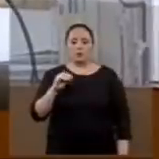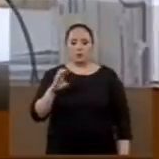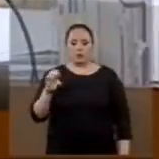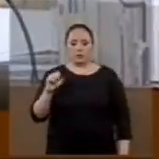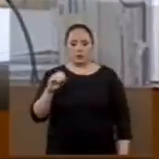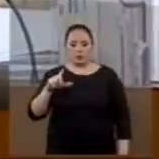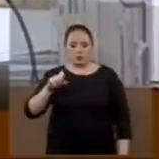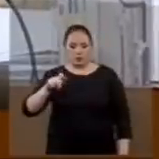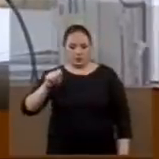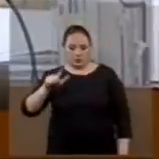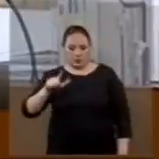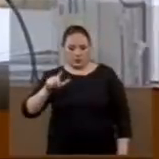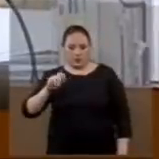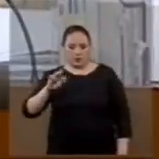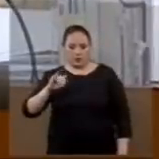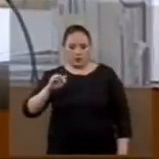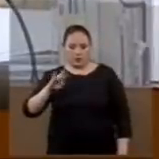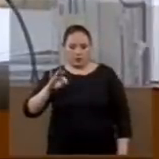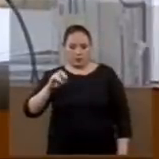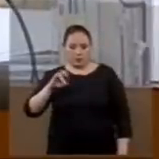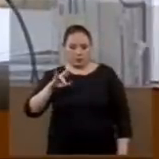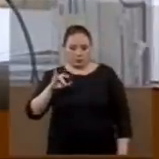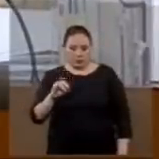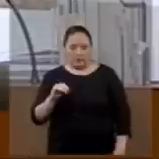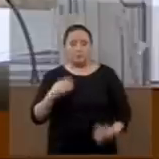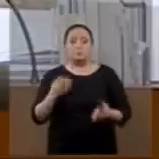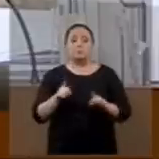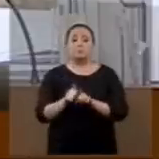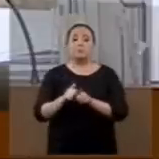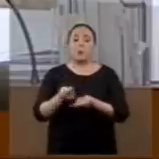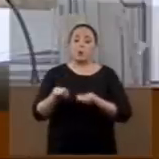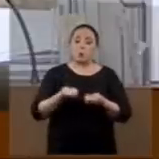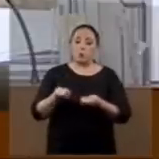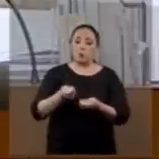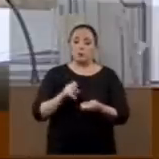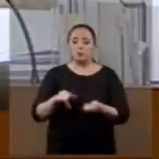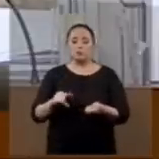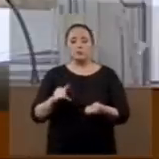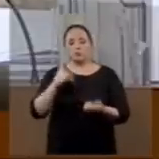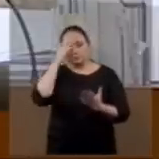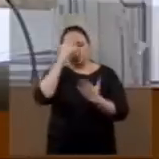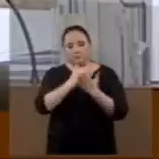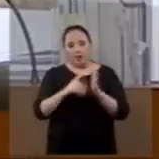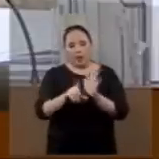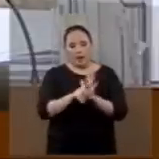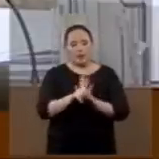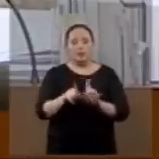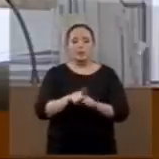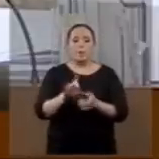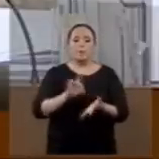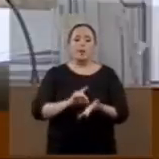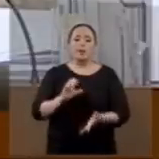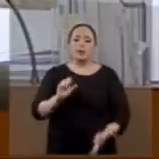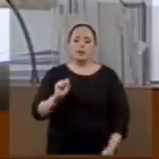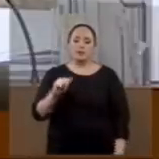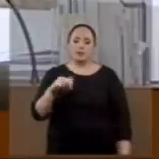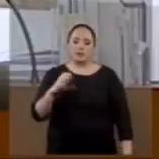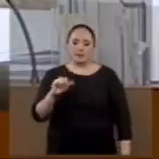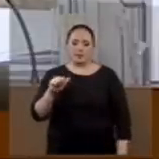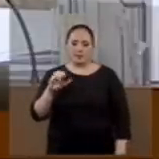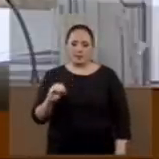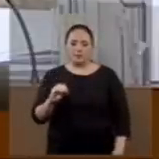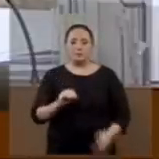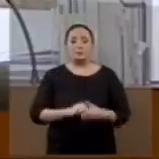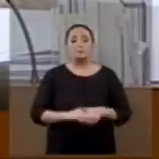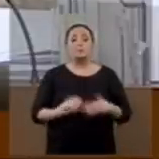na aferição da exigibilidade desses créditos e no controle da legalidade da aplicação da sanção. A solução,